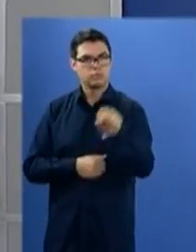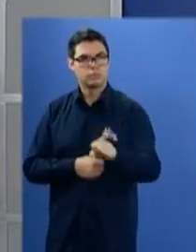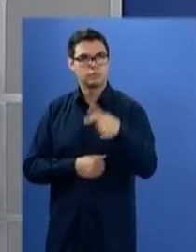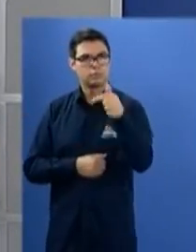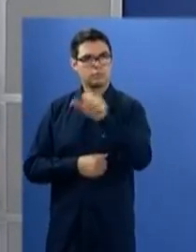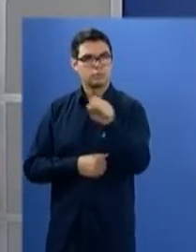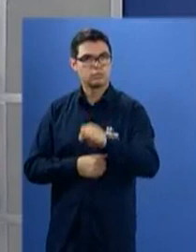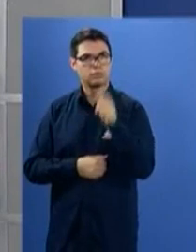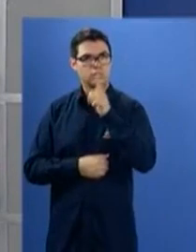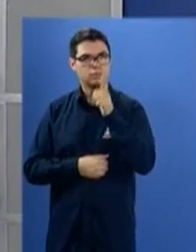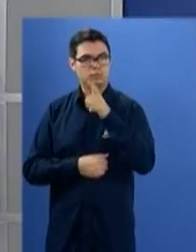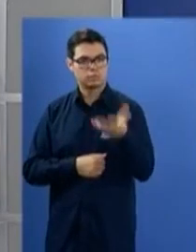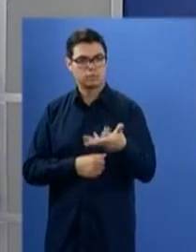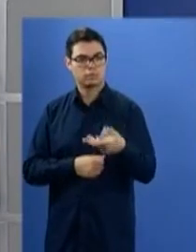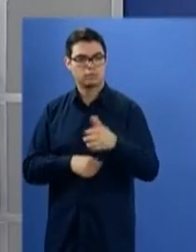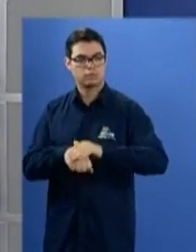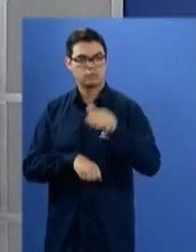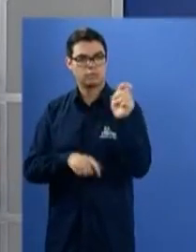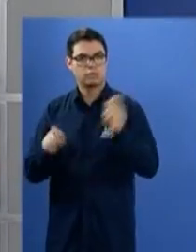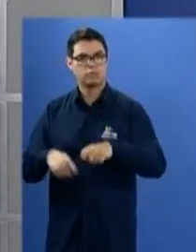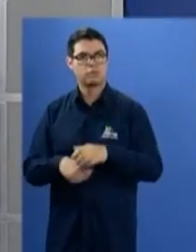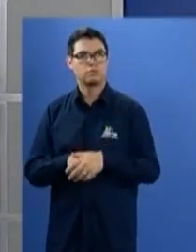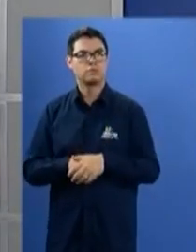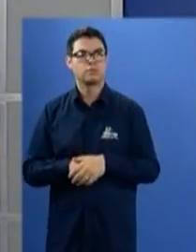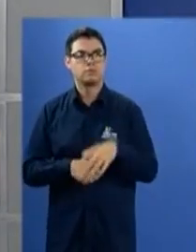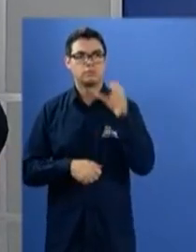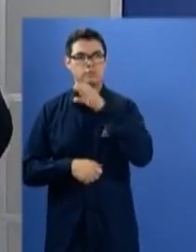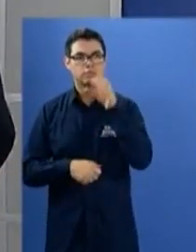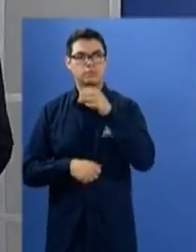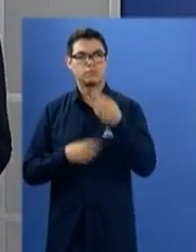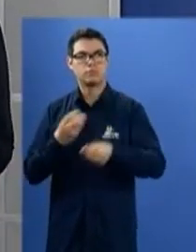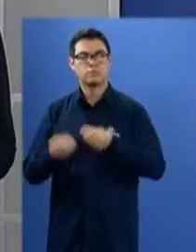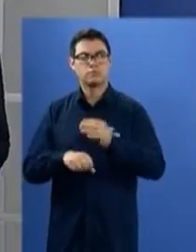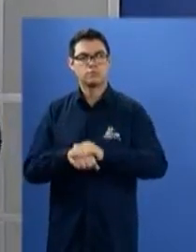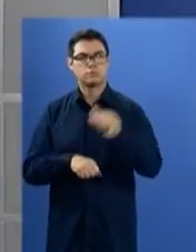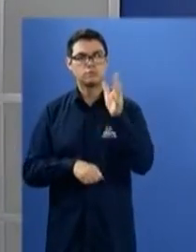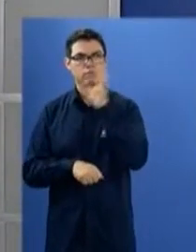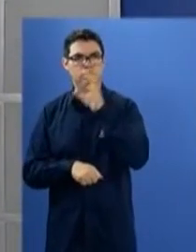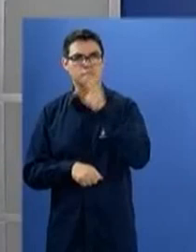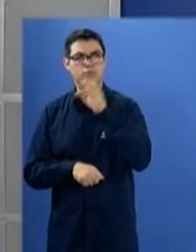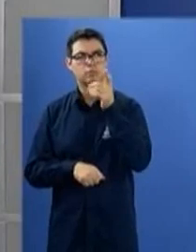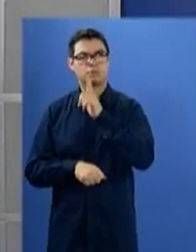depender da eficiência da equipe, né? E 5 a 7 segundos é um tempo muito rápido